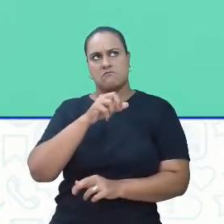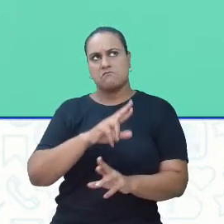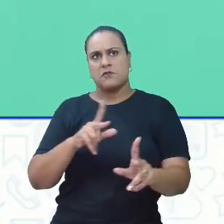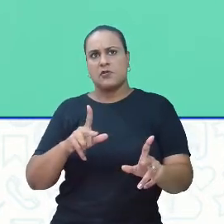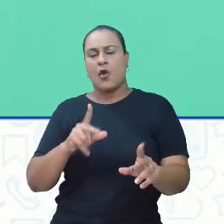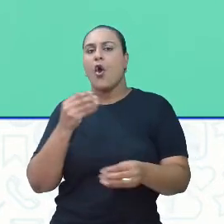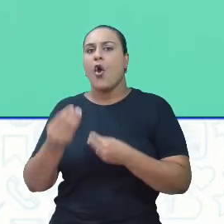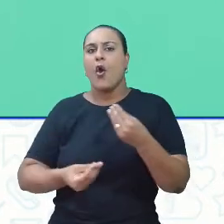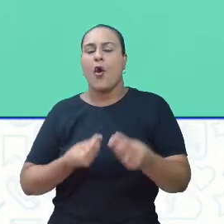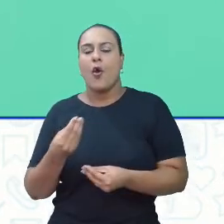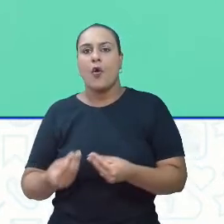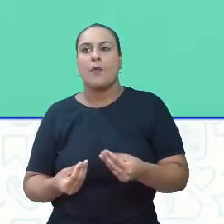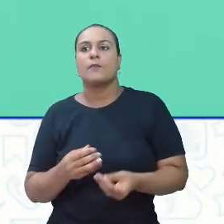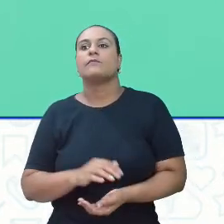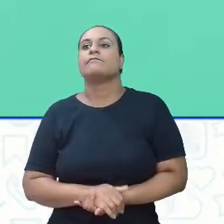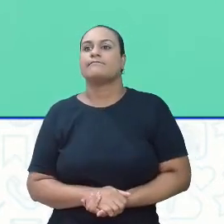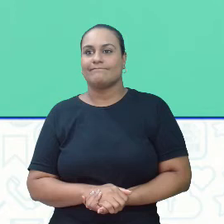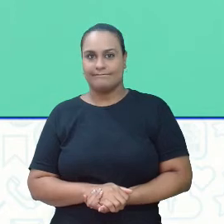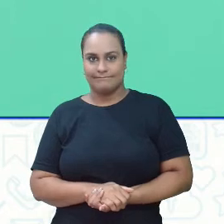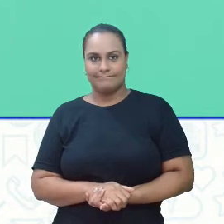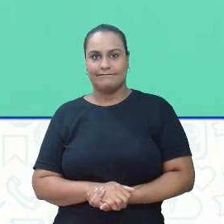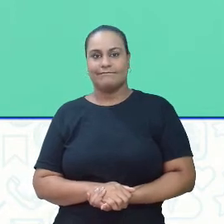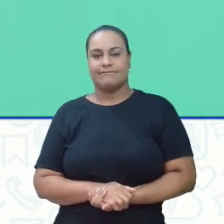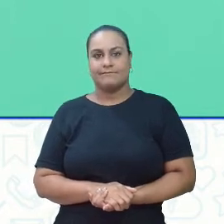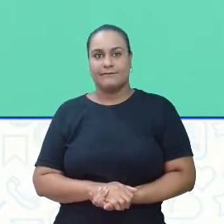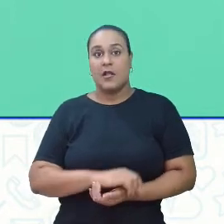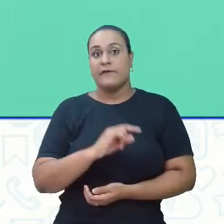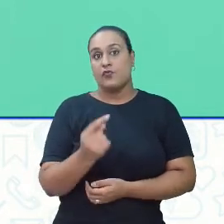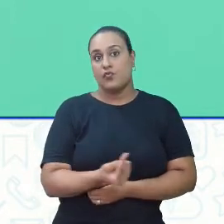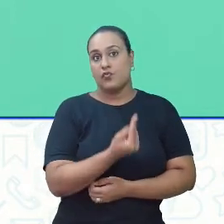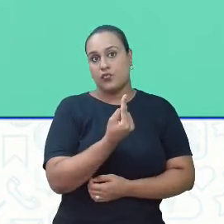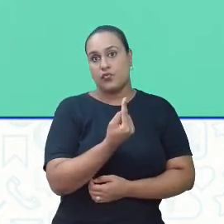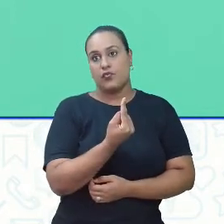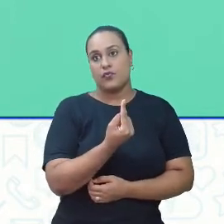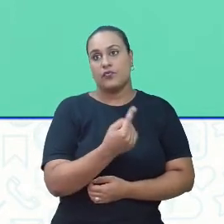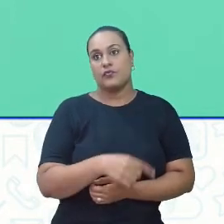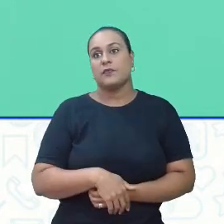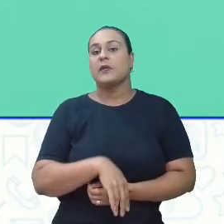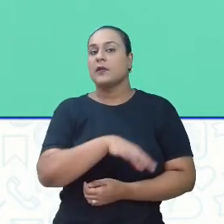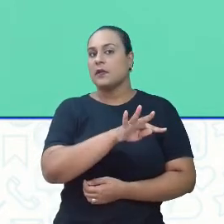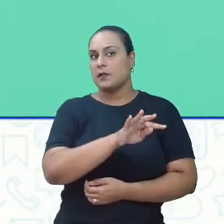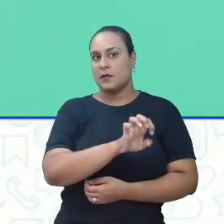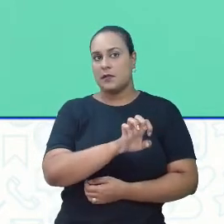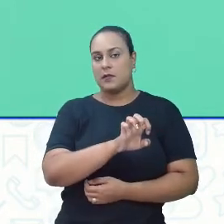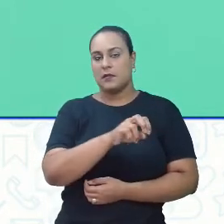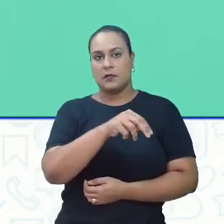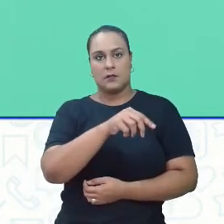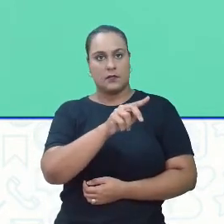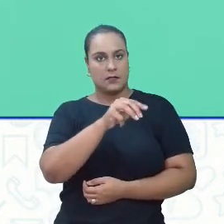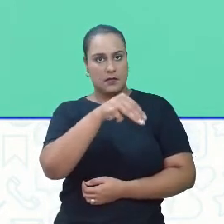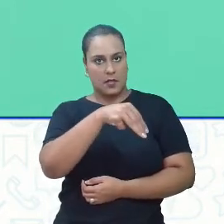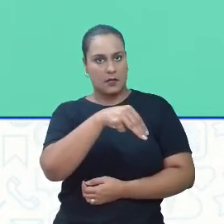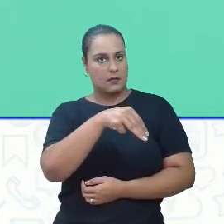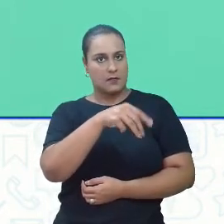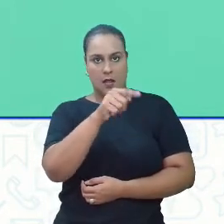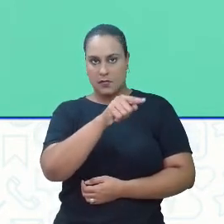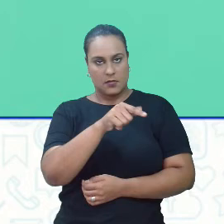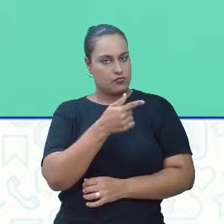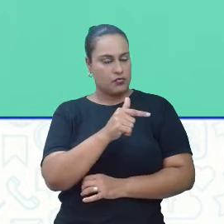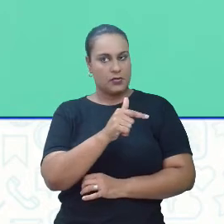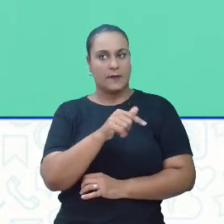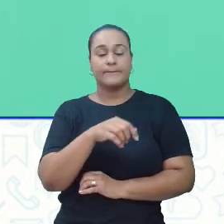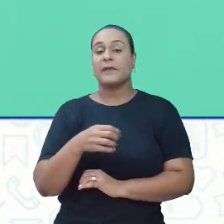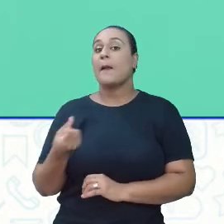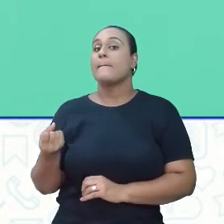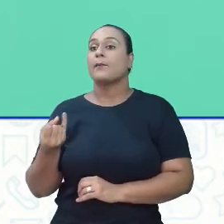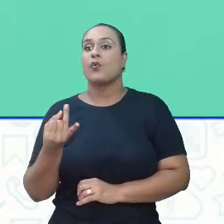eu posso usar ele para o singular e para o plural. Quando ele aparecer no singular, não tem acento. Quando ele aparecer no plural, a gente marca